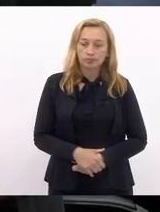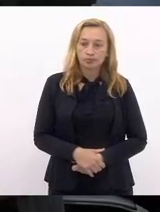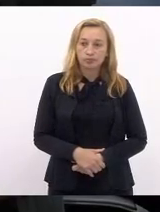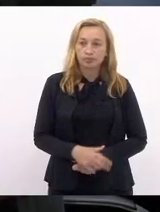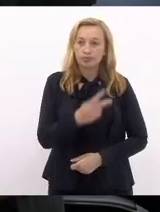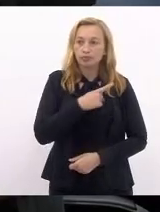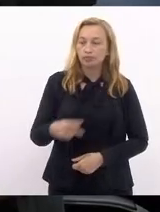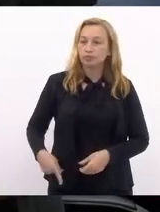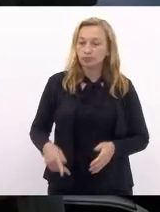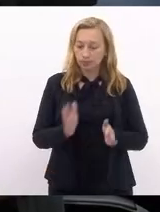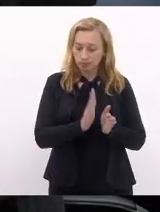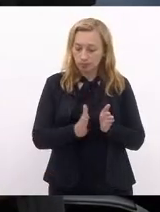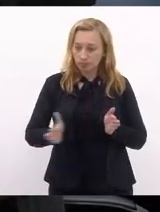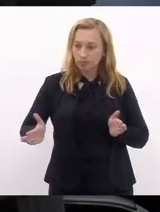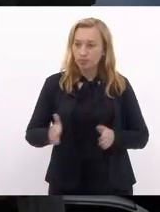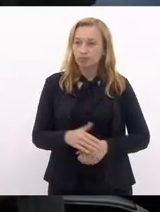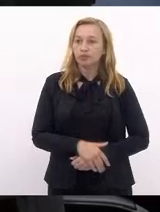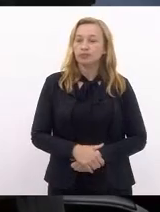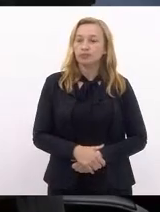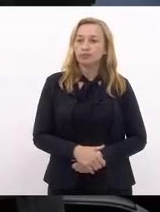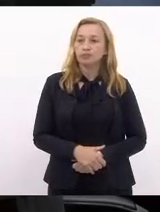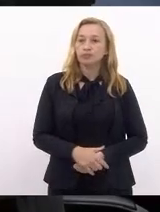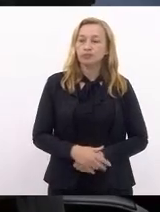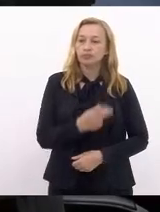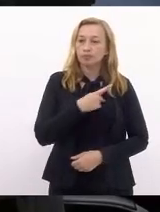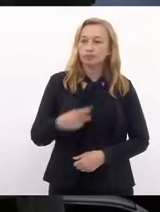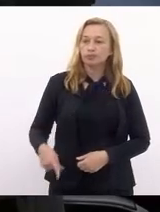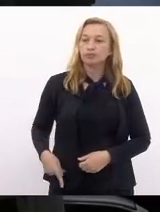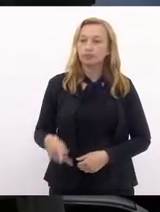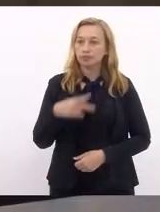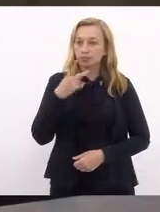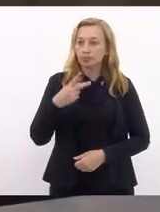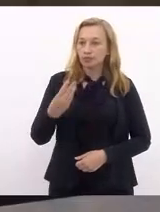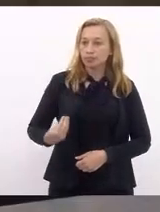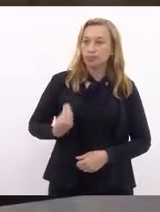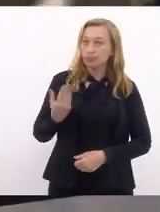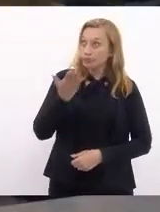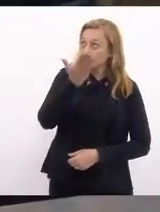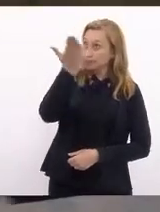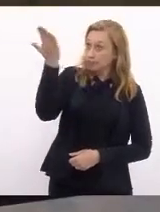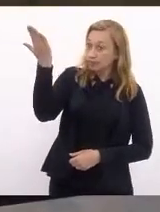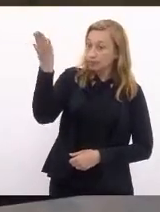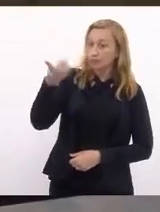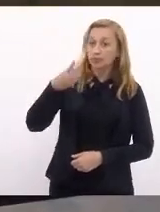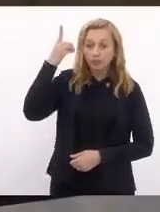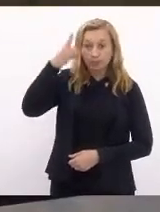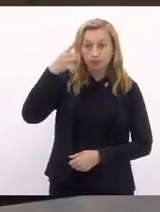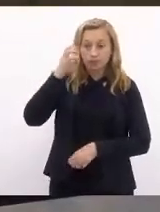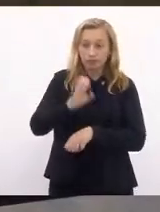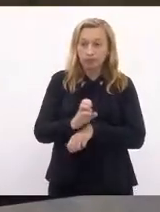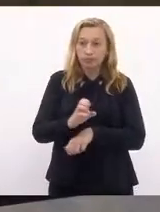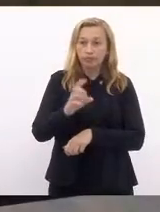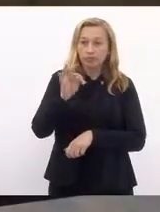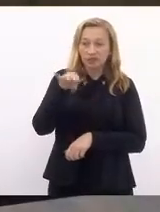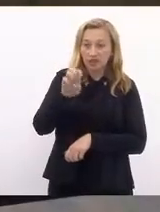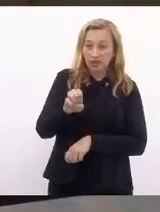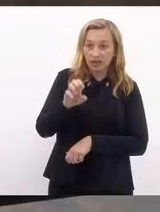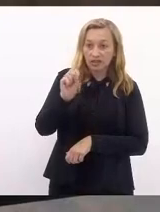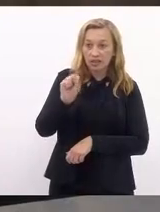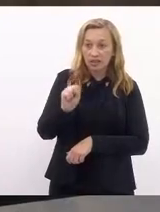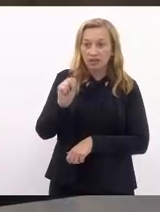o presidente Glória on o presente destacar a presença aqui nas Galerias do suplente de deputado estadual tenente da